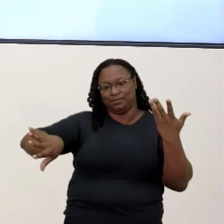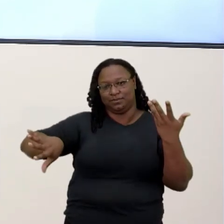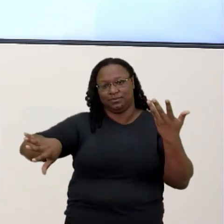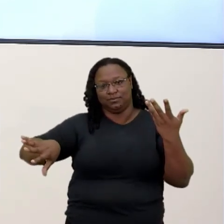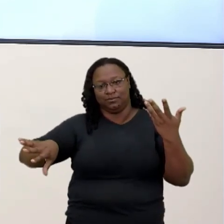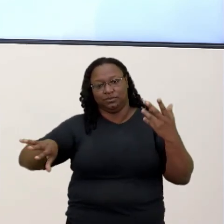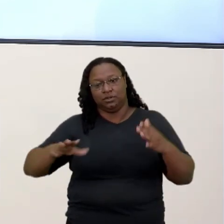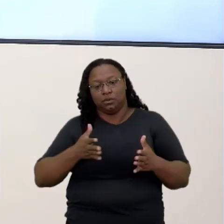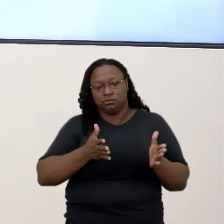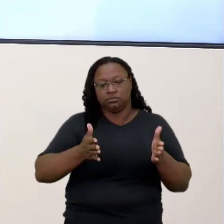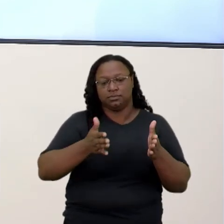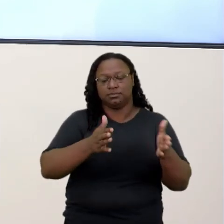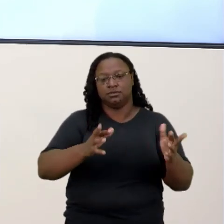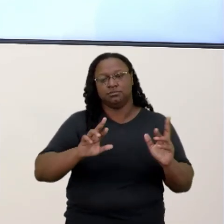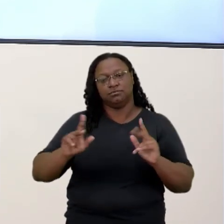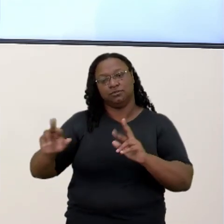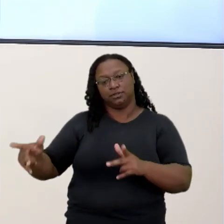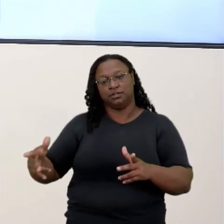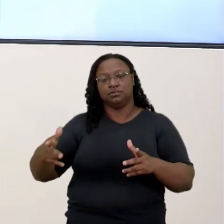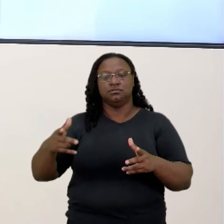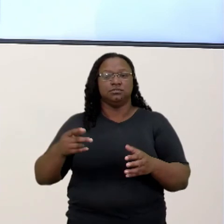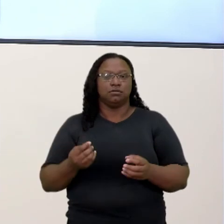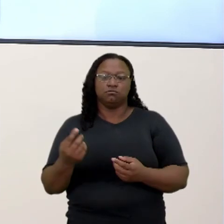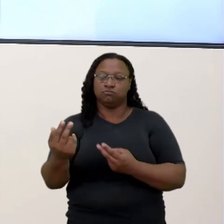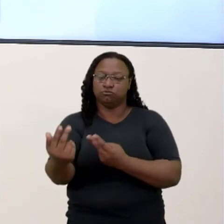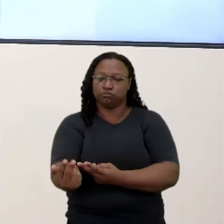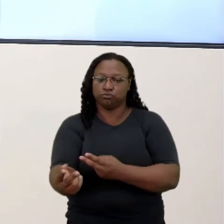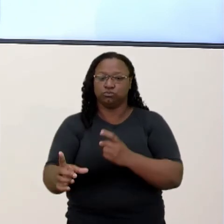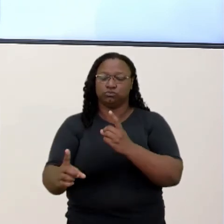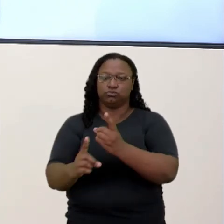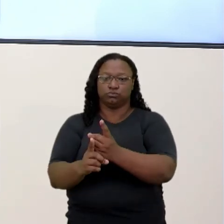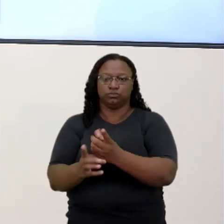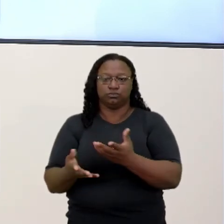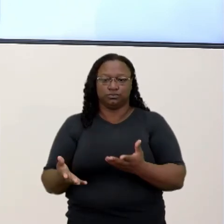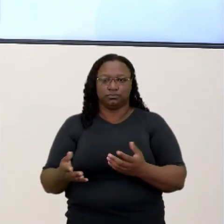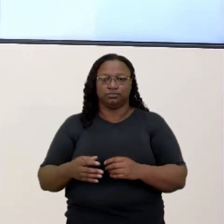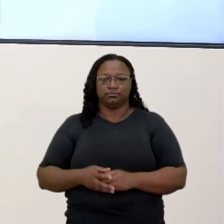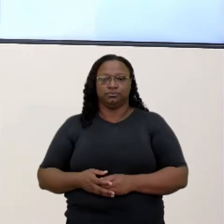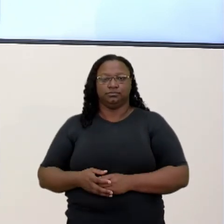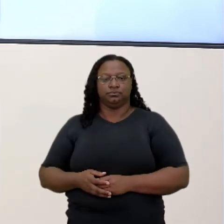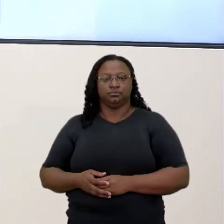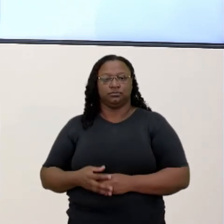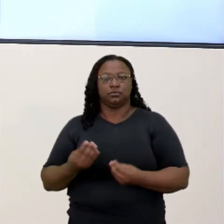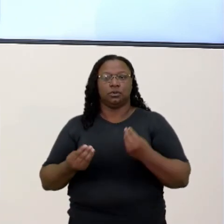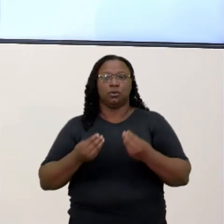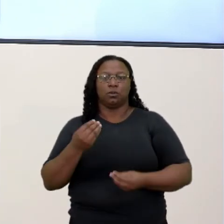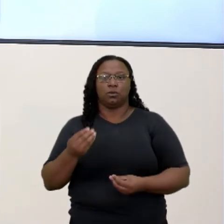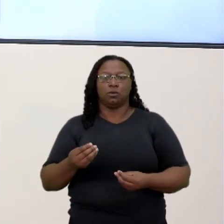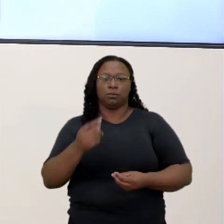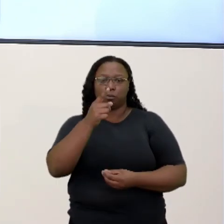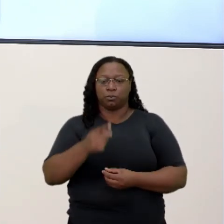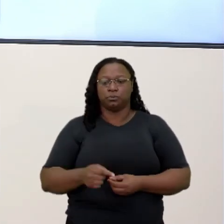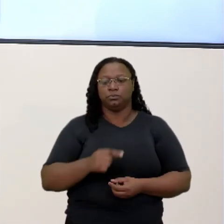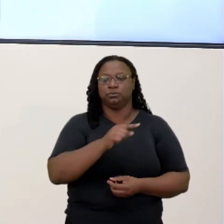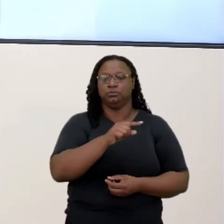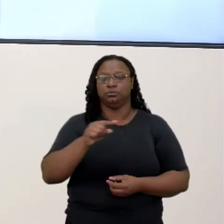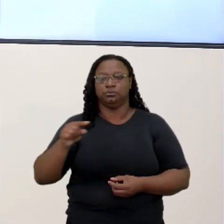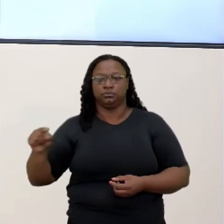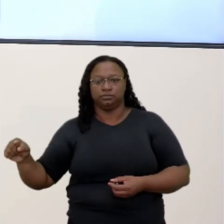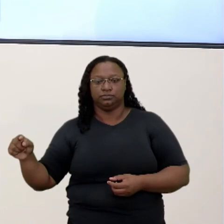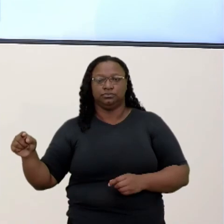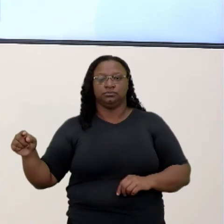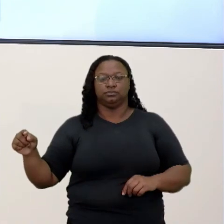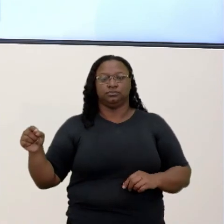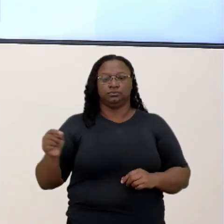ao mesmo lugar, tá, ok? Quem diria aí, né, que uma função do primeiro grau, ela representaria aí o gráfico de uma